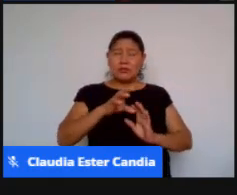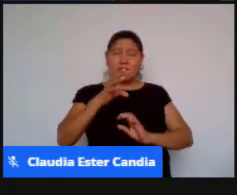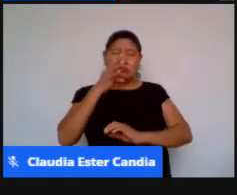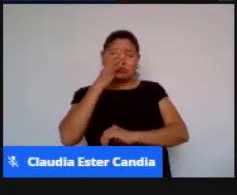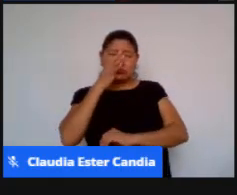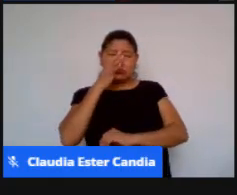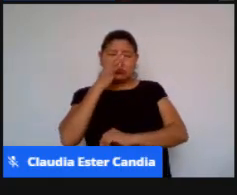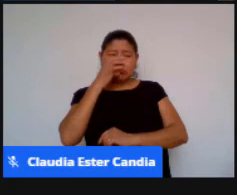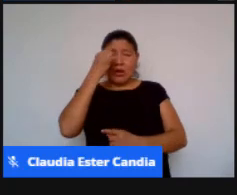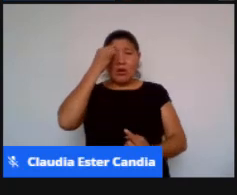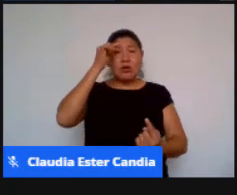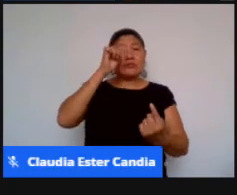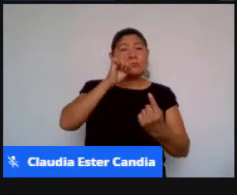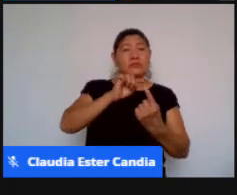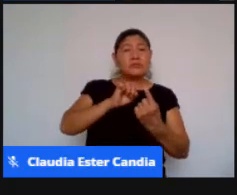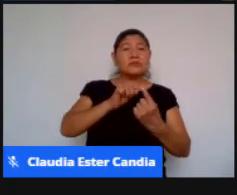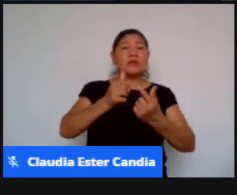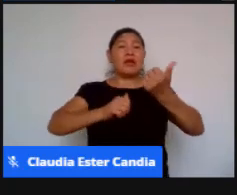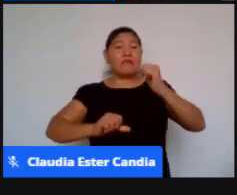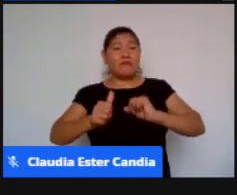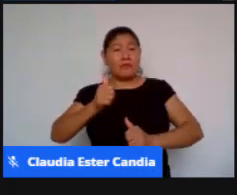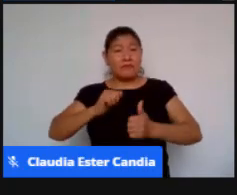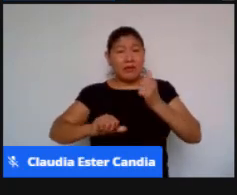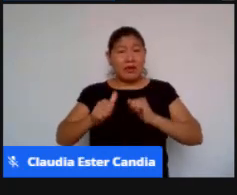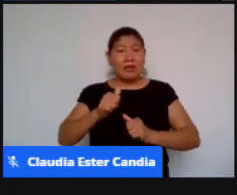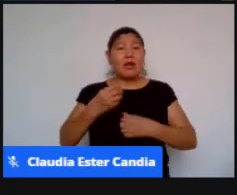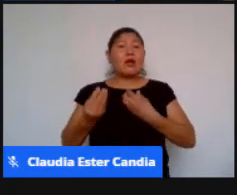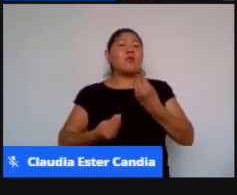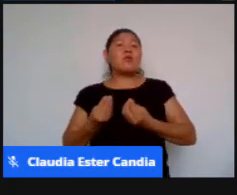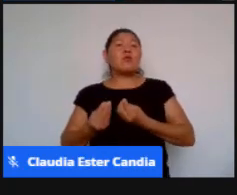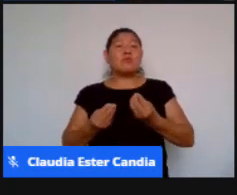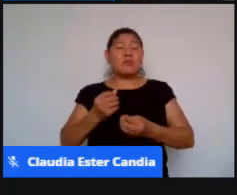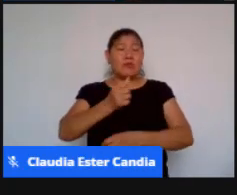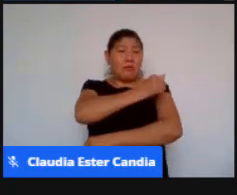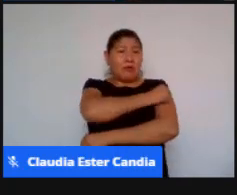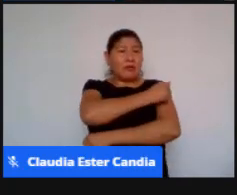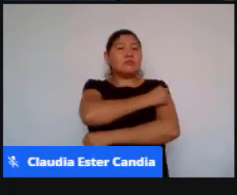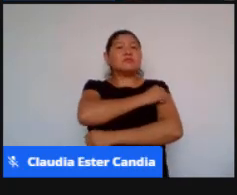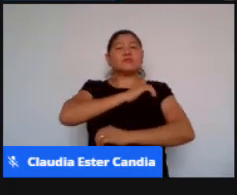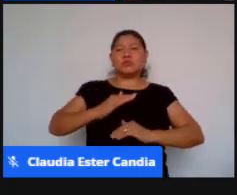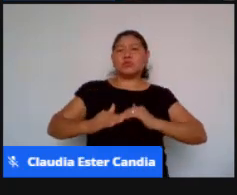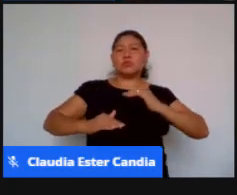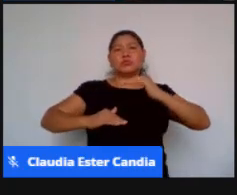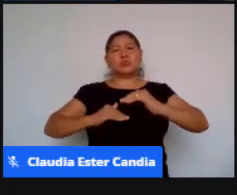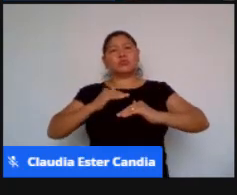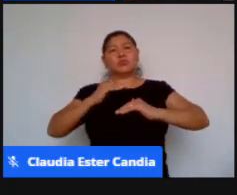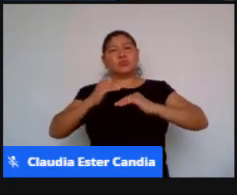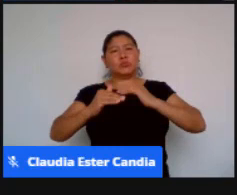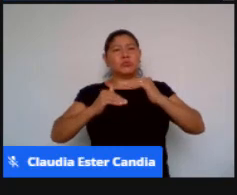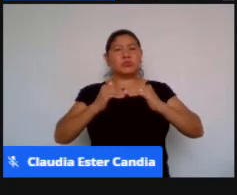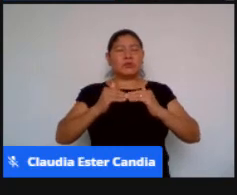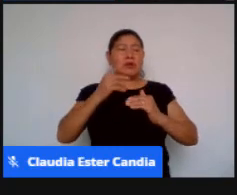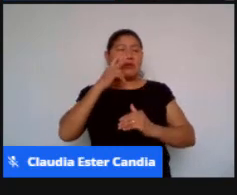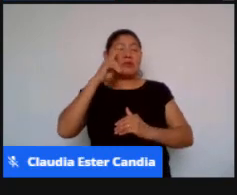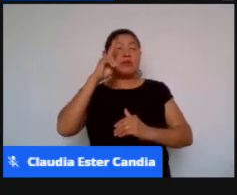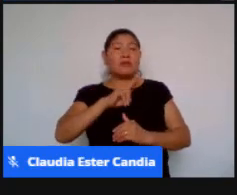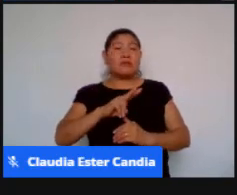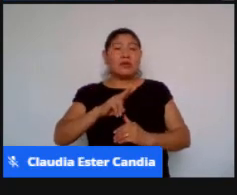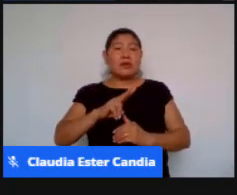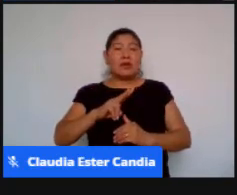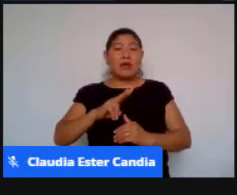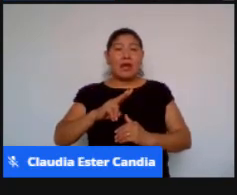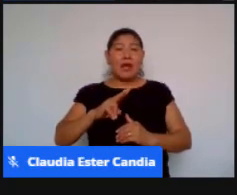consegue diagnosticar como que o aluno está em determinado conteúdo, eu consigo ver qual o trabalho